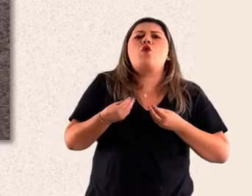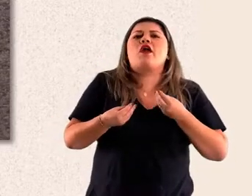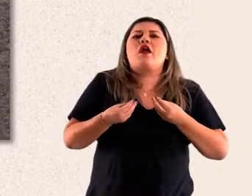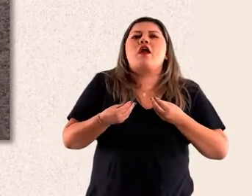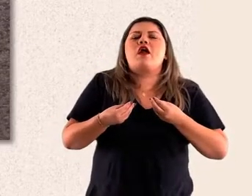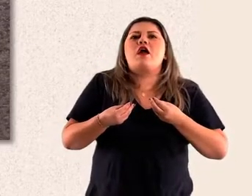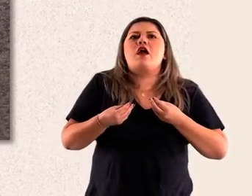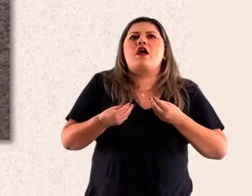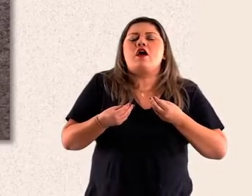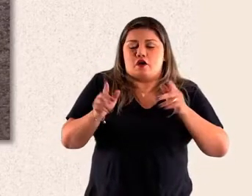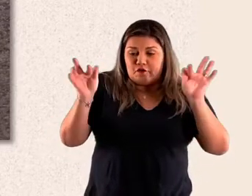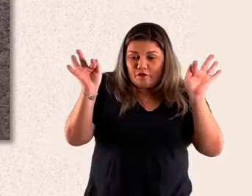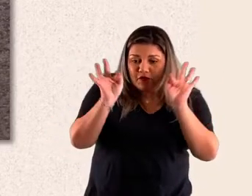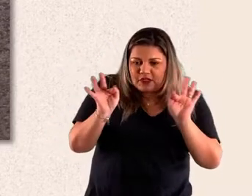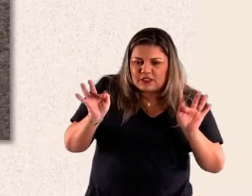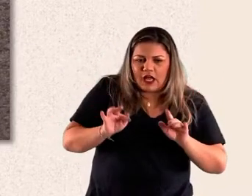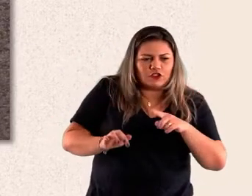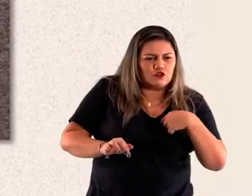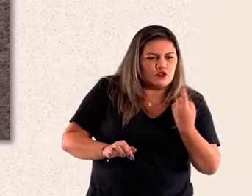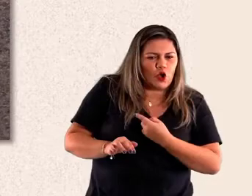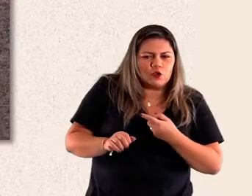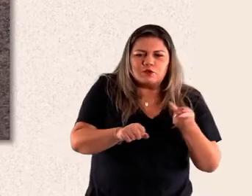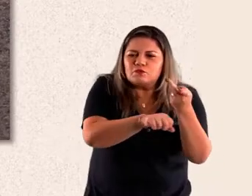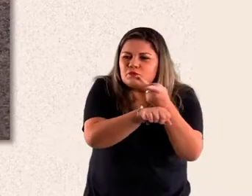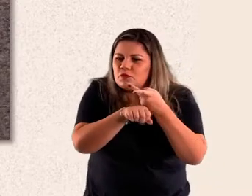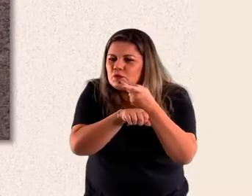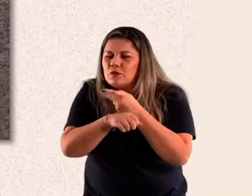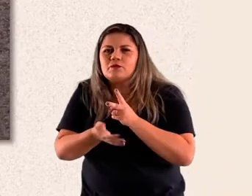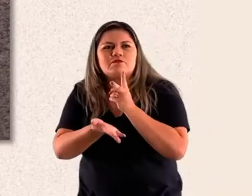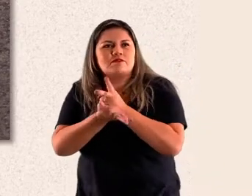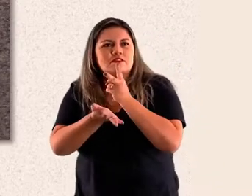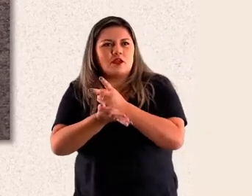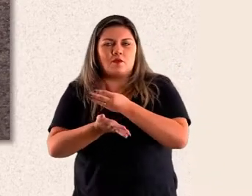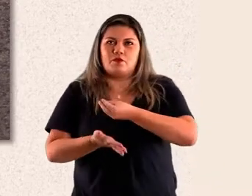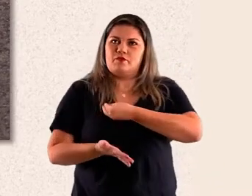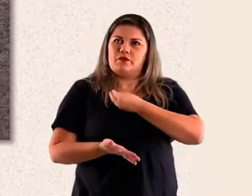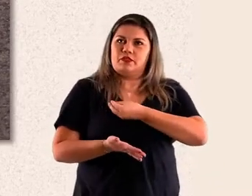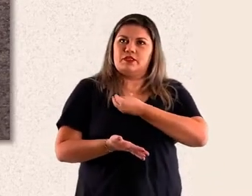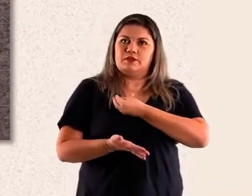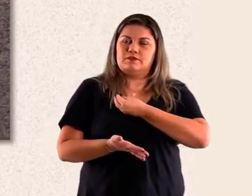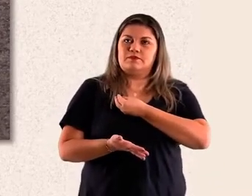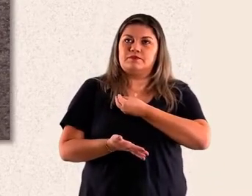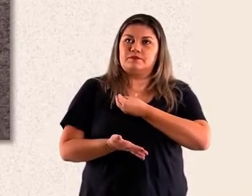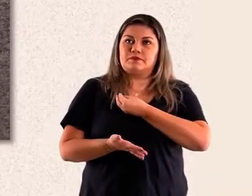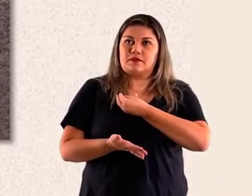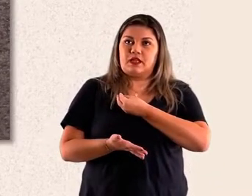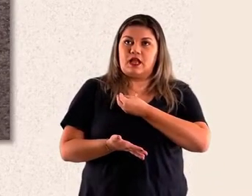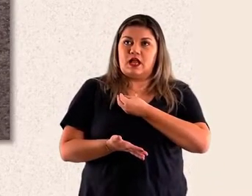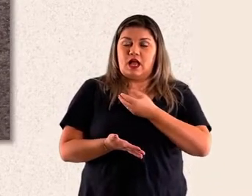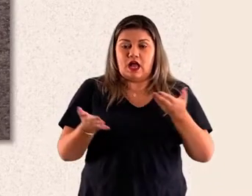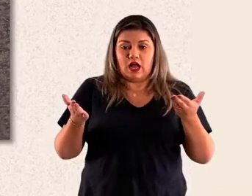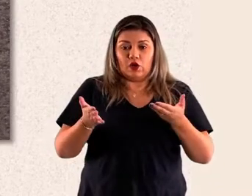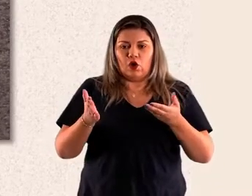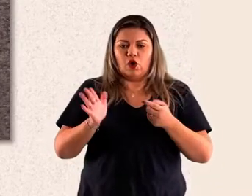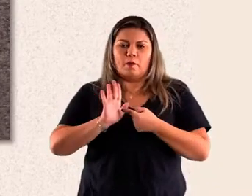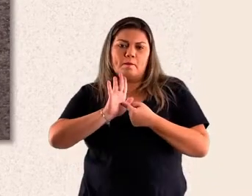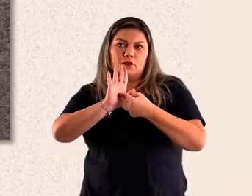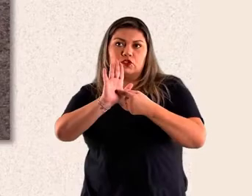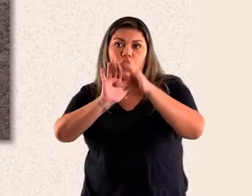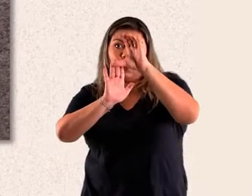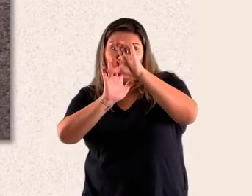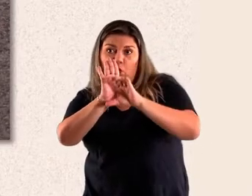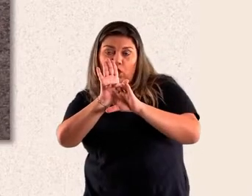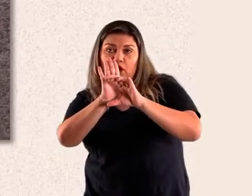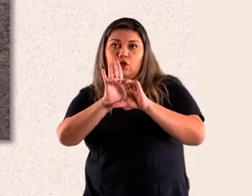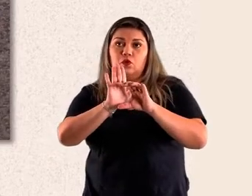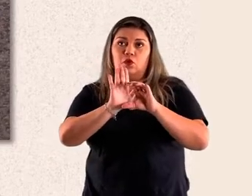gente bus a vida inteira então sem mais spoilers eu vou passar aqui o currículo da doutora e passar para